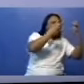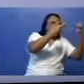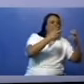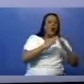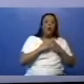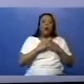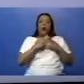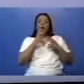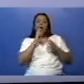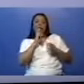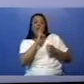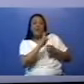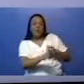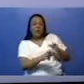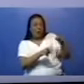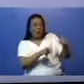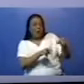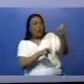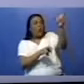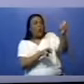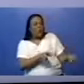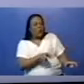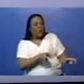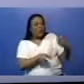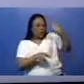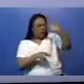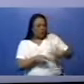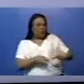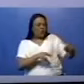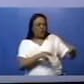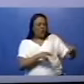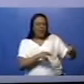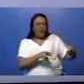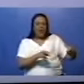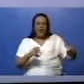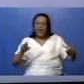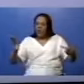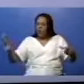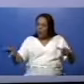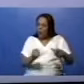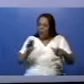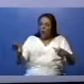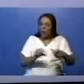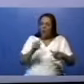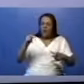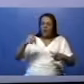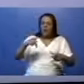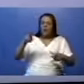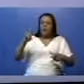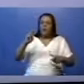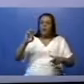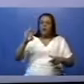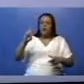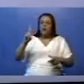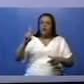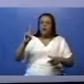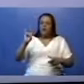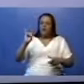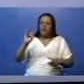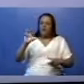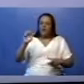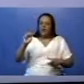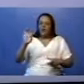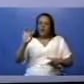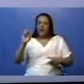resposta é o sujeito. Cadê o predicado, professora? É o resto. Deixava-me tonta. Vamos de novo? Então tá,